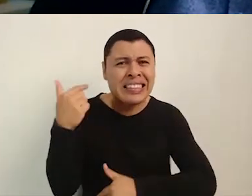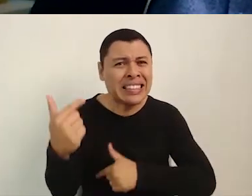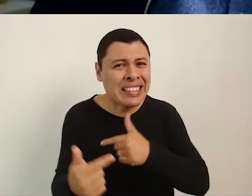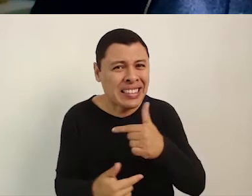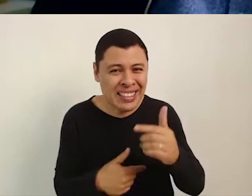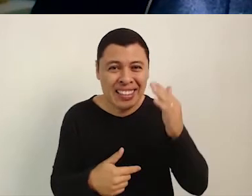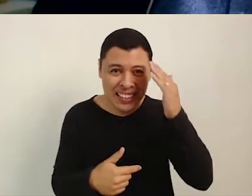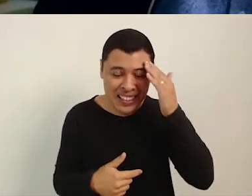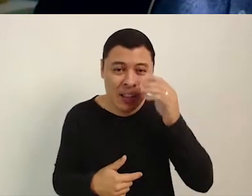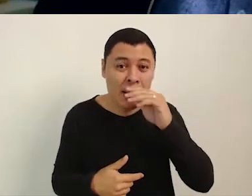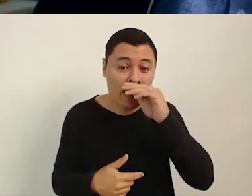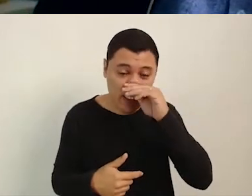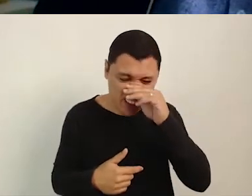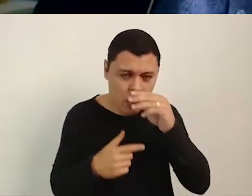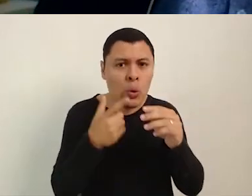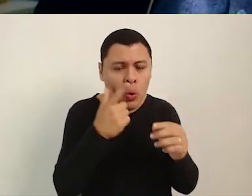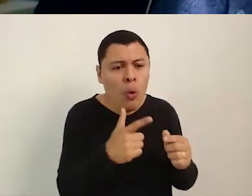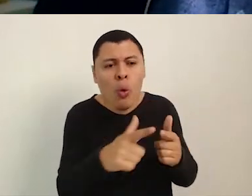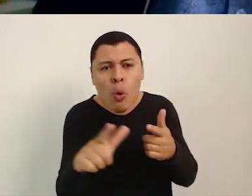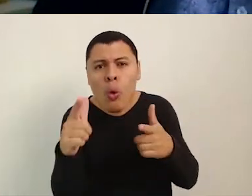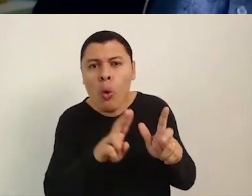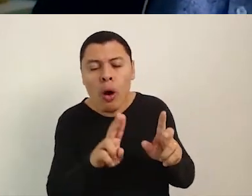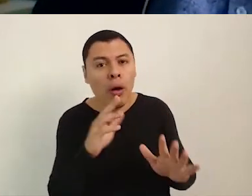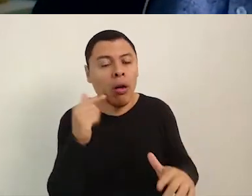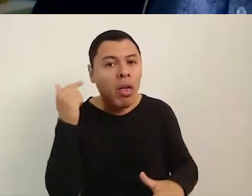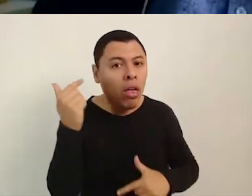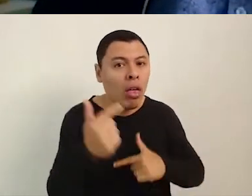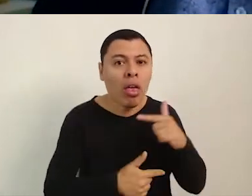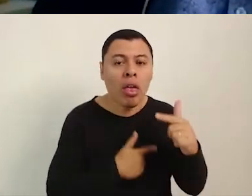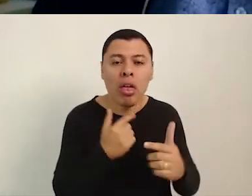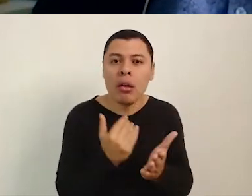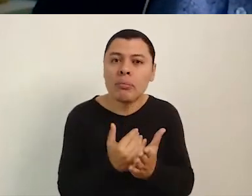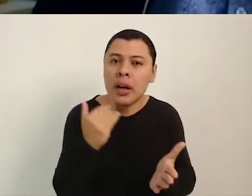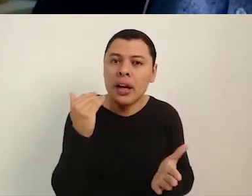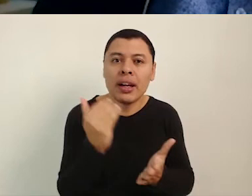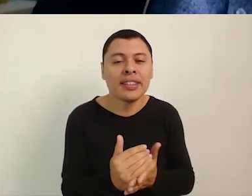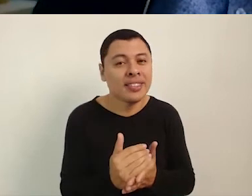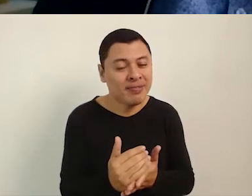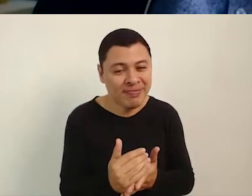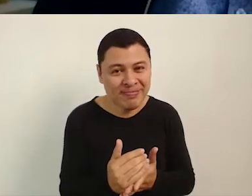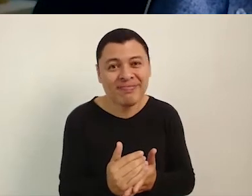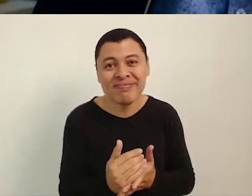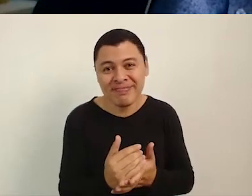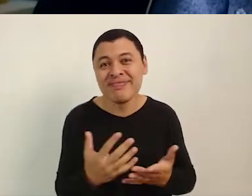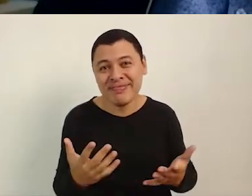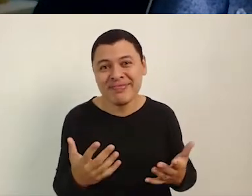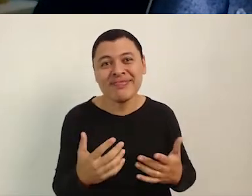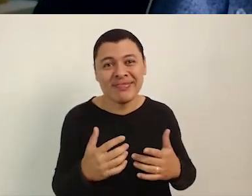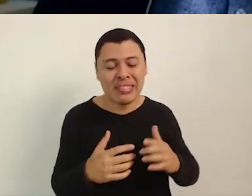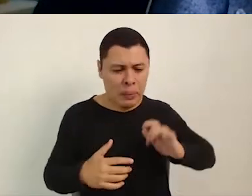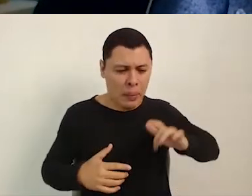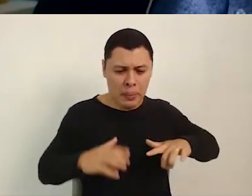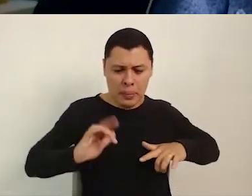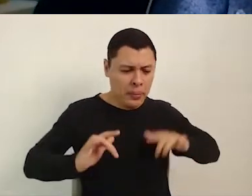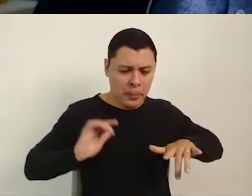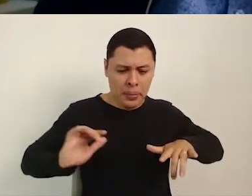outros aplicativos, consumir ali e tudo mais, né? Porém, contudo, entretanto, às vezes a gente tem que fazer essas gambiarras gigantescas.